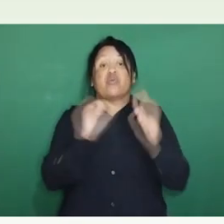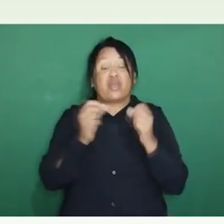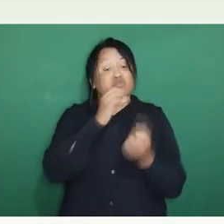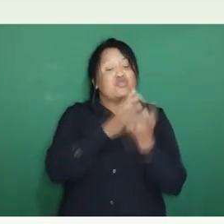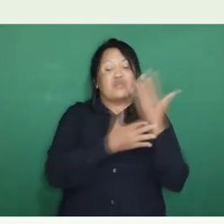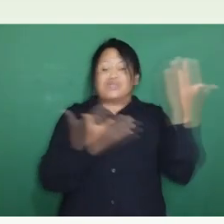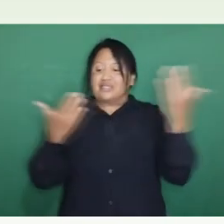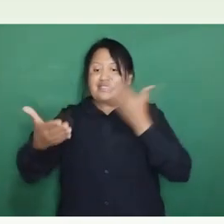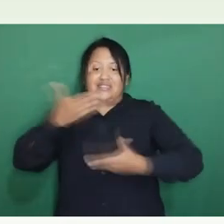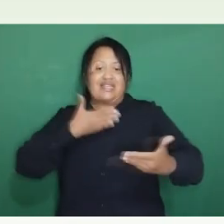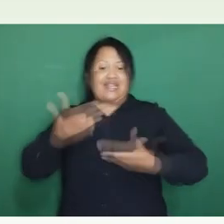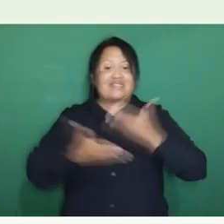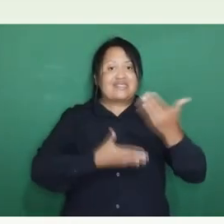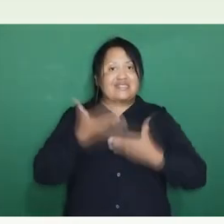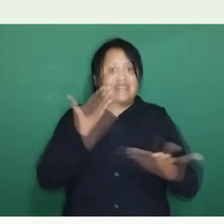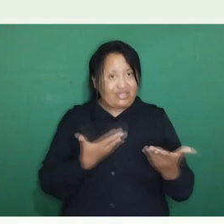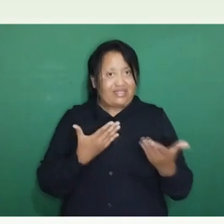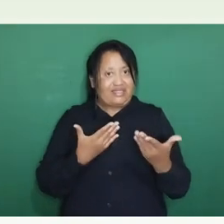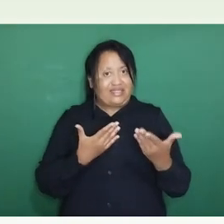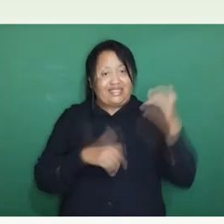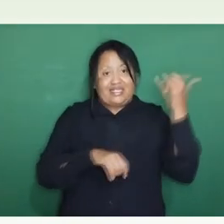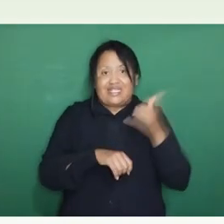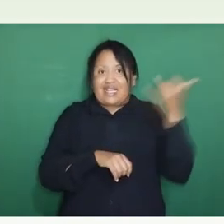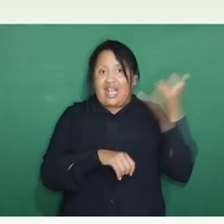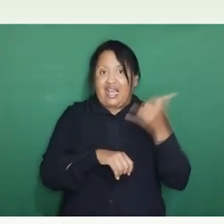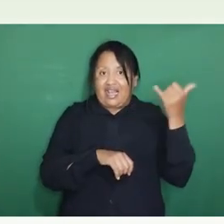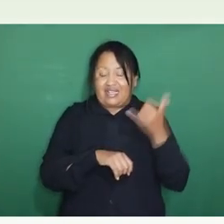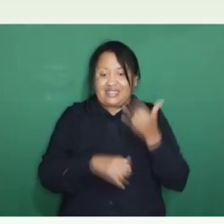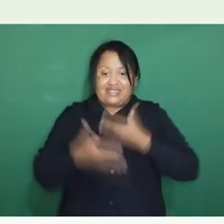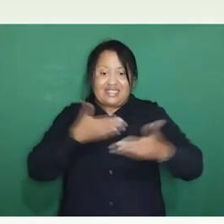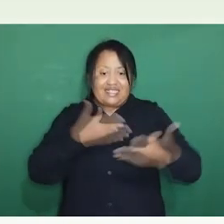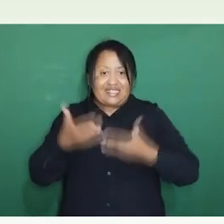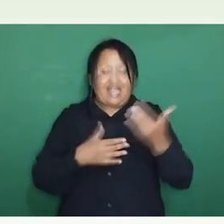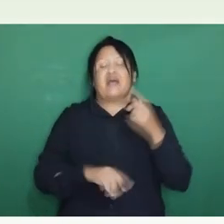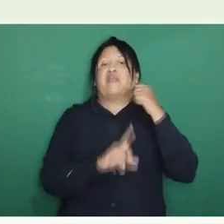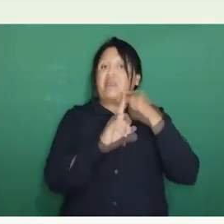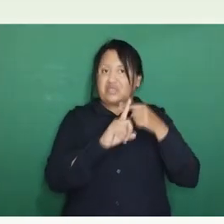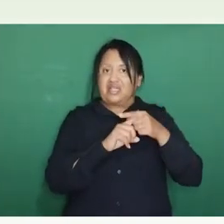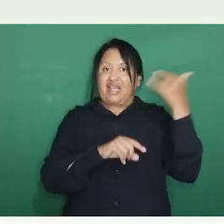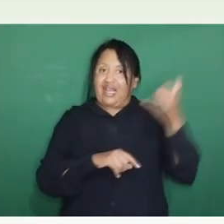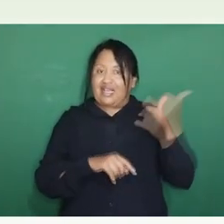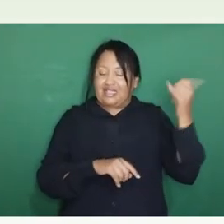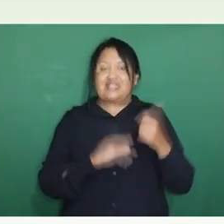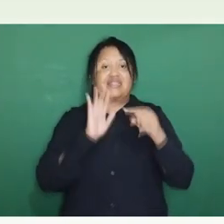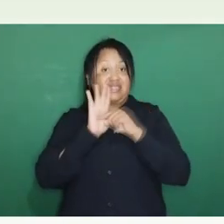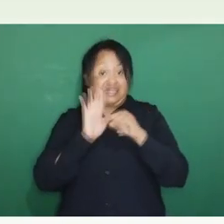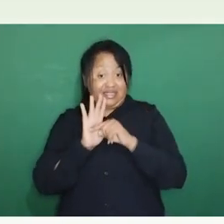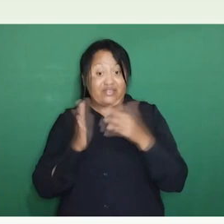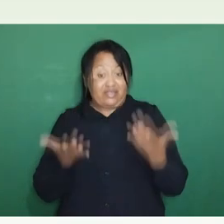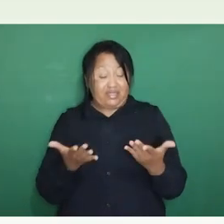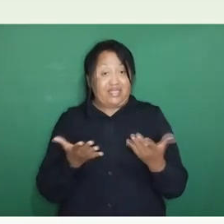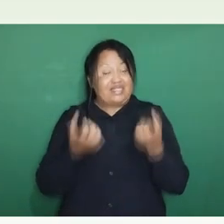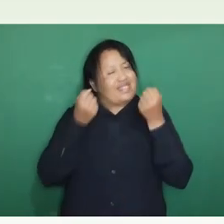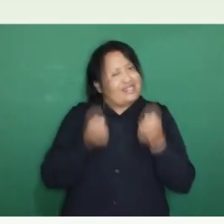interações interações de carga aqui onde eu tenho interação de uma carga positiva com a carga negativa essa